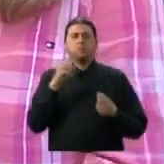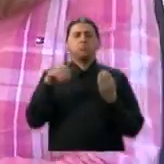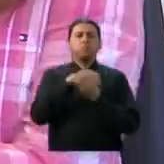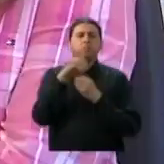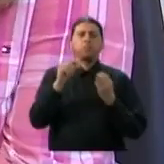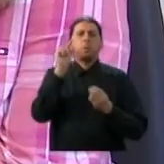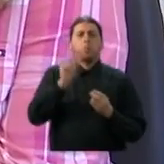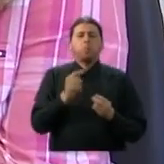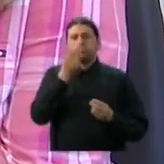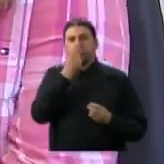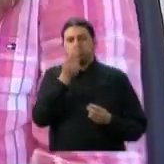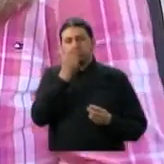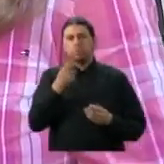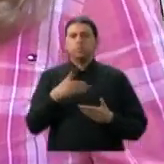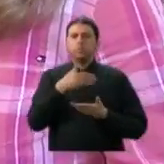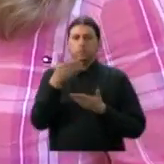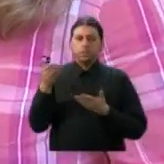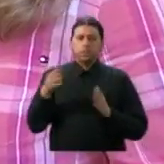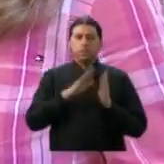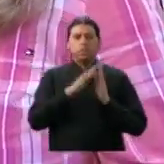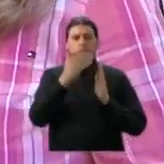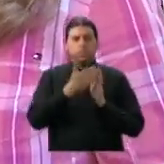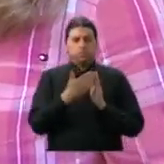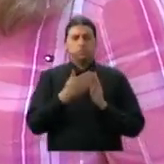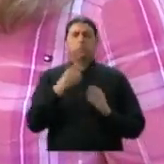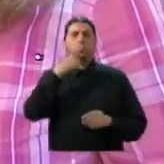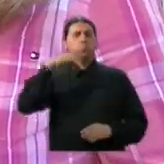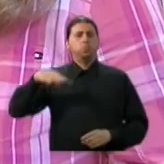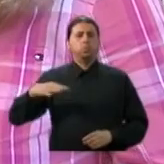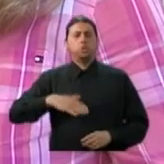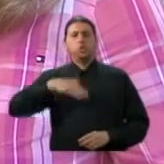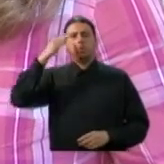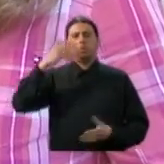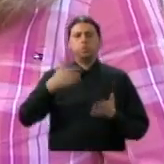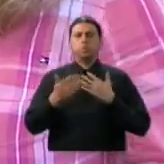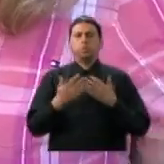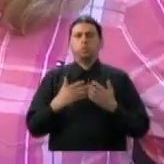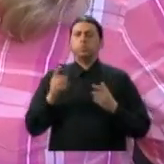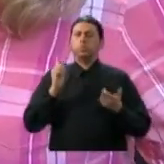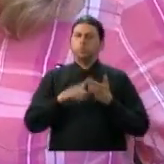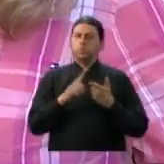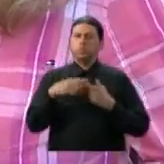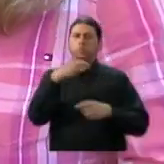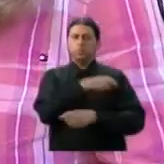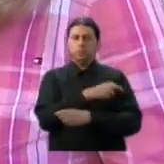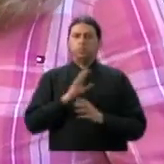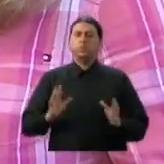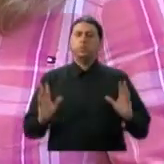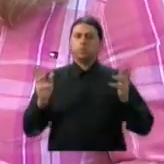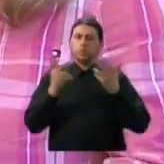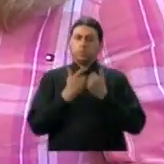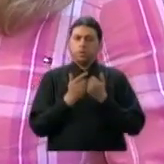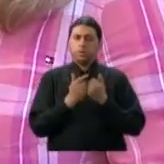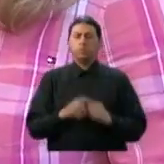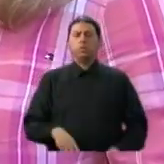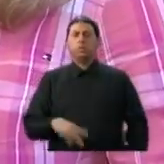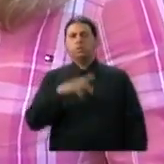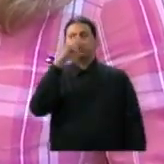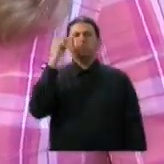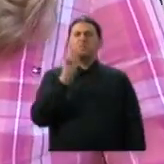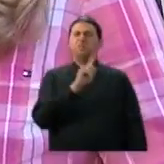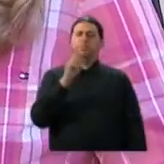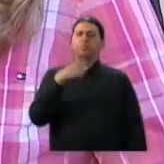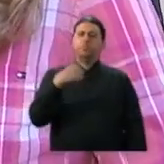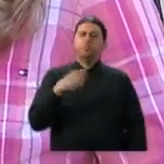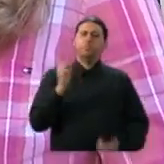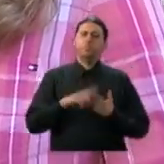sendo ofertada essa vacina porque está no calendário, criança ou adulto, enfim, né? Porque ela é uma vacina universal, as pessoas dizem, não vou